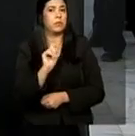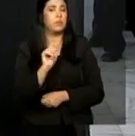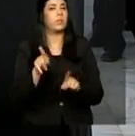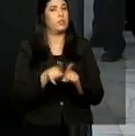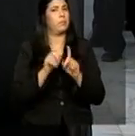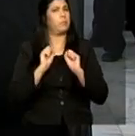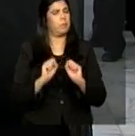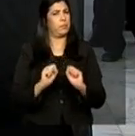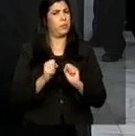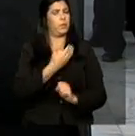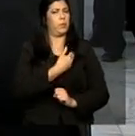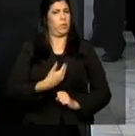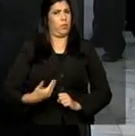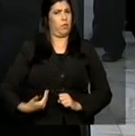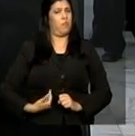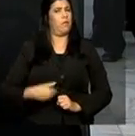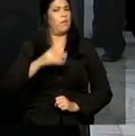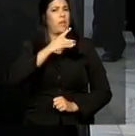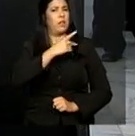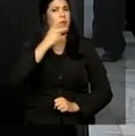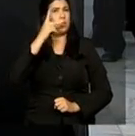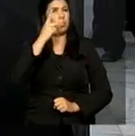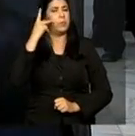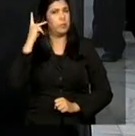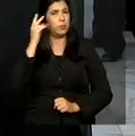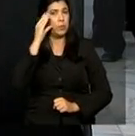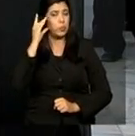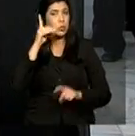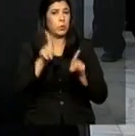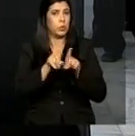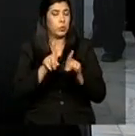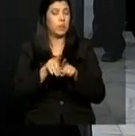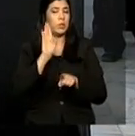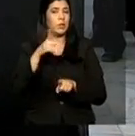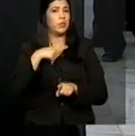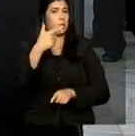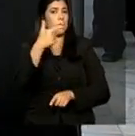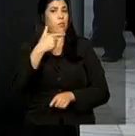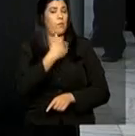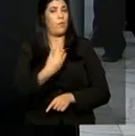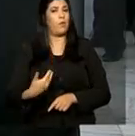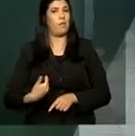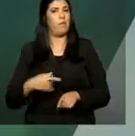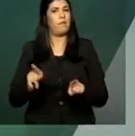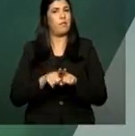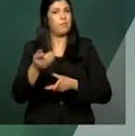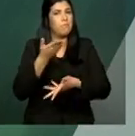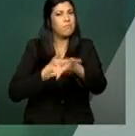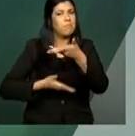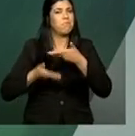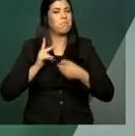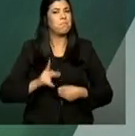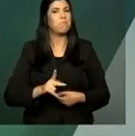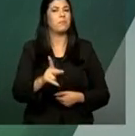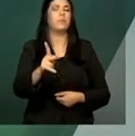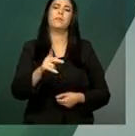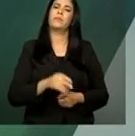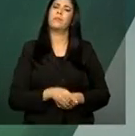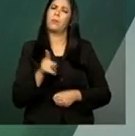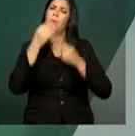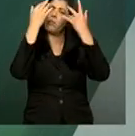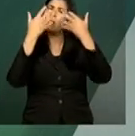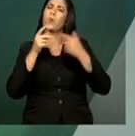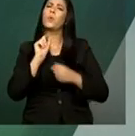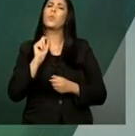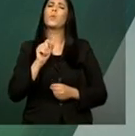do qual o governo da presidente Dilma Rousseff, o seu segundo governo, acaba sendo tributário dessa tradição. Bom, o senhor falou em BRICS, né? Vamos